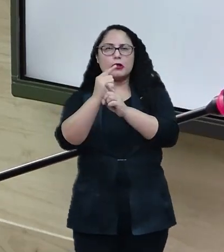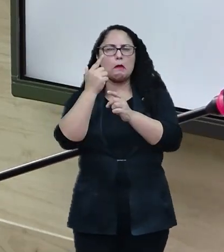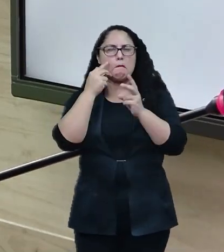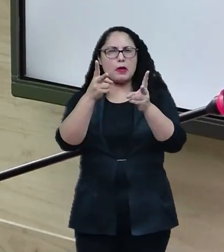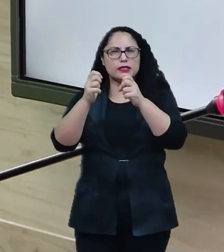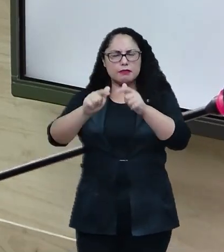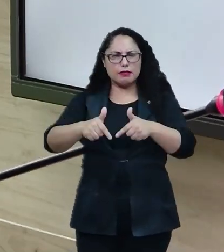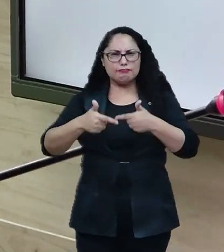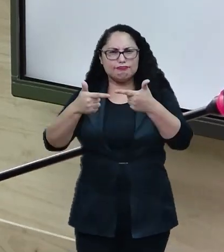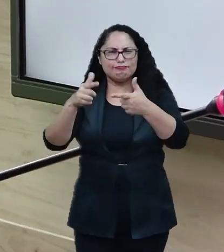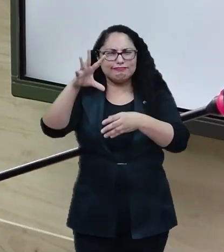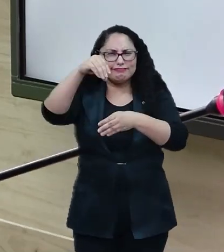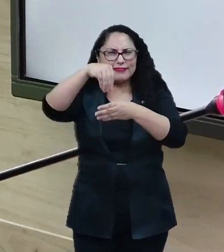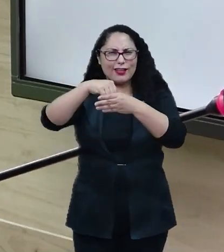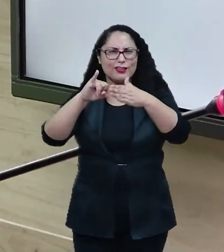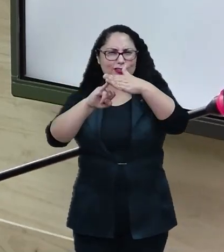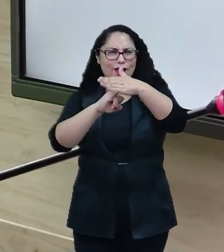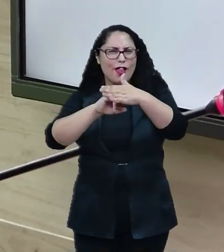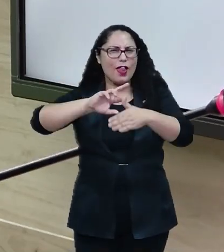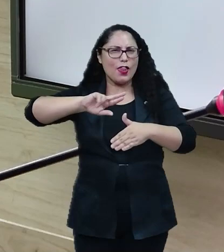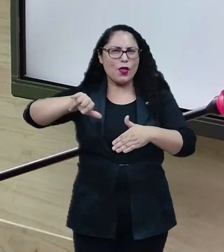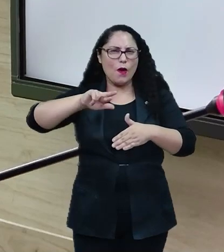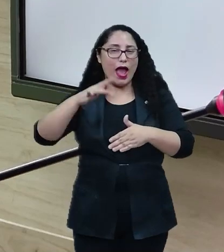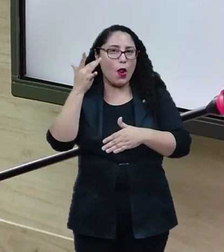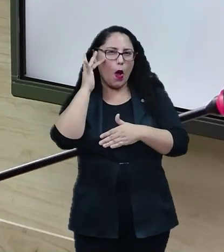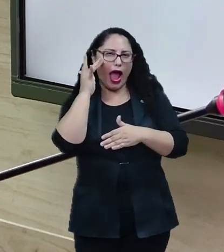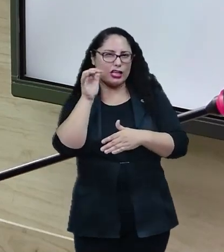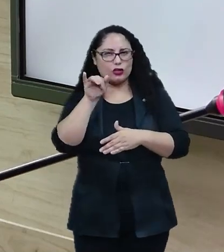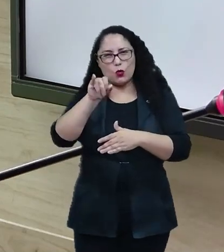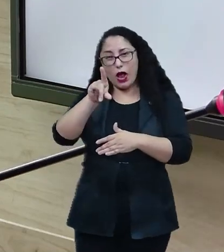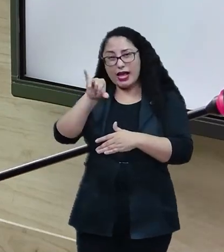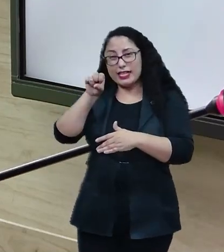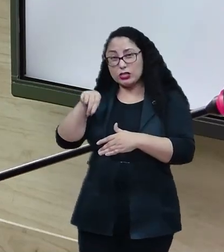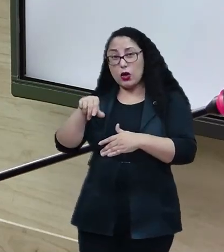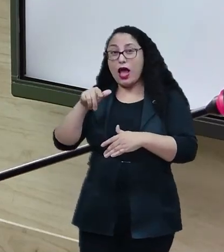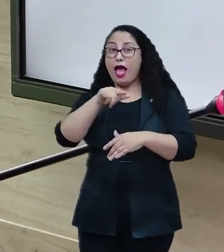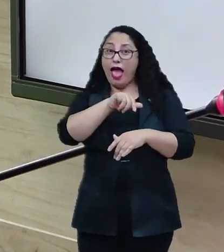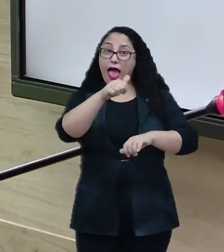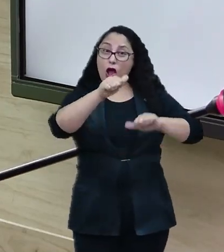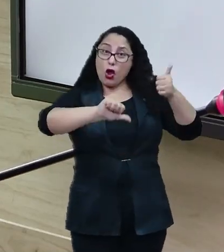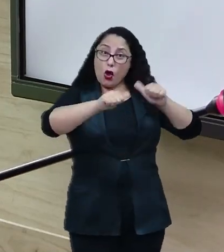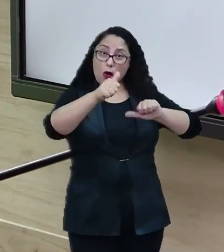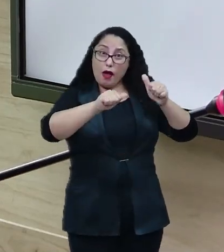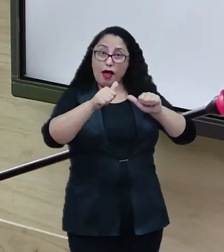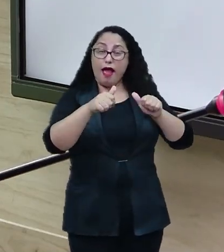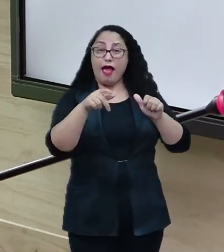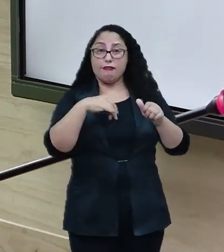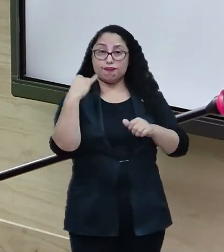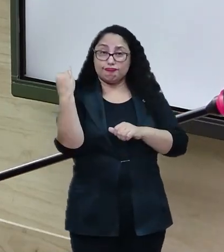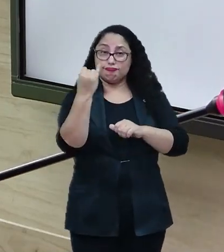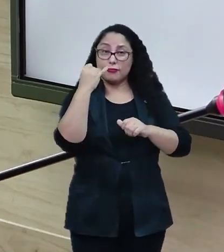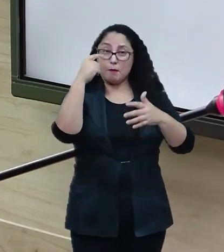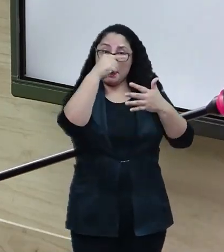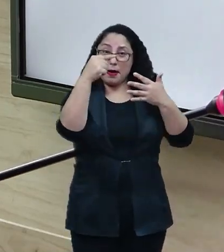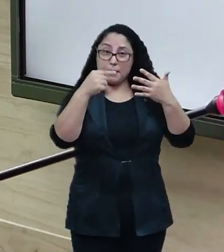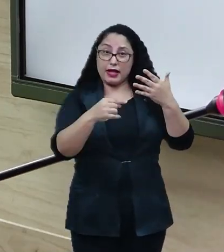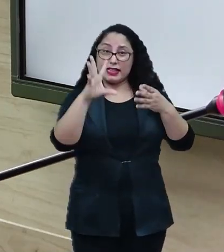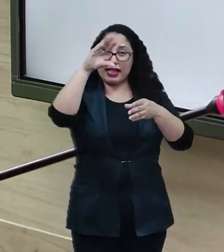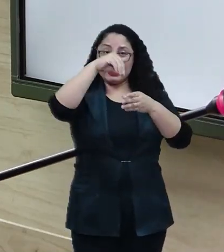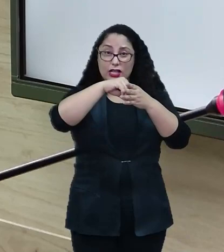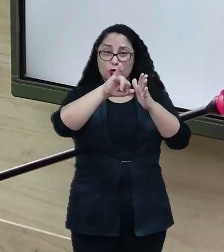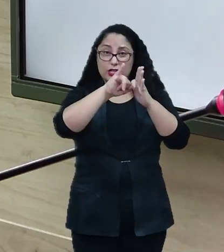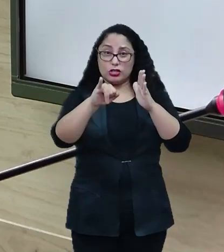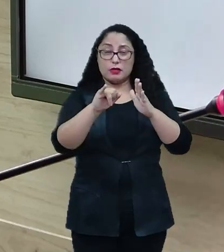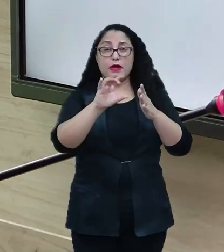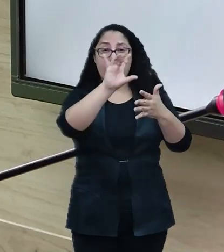dele dentro do Instituto. Né? Isso não é do achismo do Anderson ou da comissão que vai avaliar, isso é métrica, né? E os critérios estão colocados lá no edital.